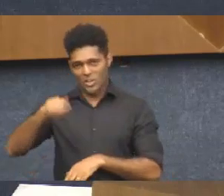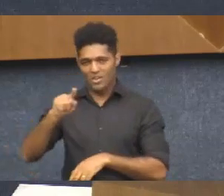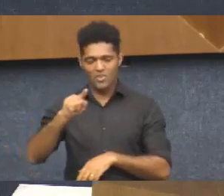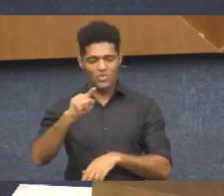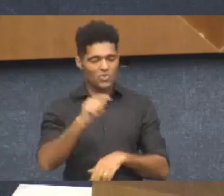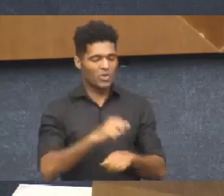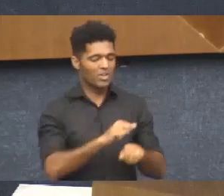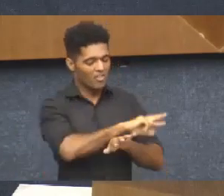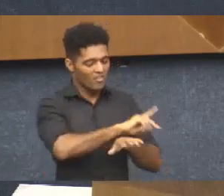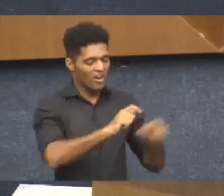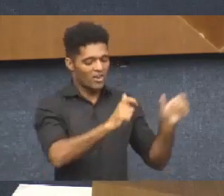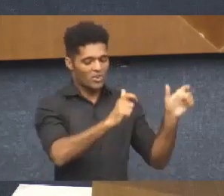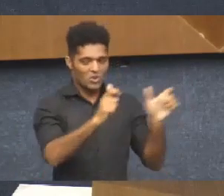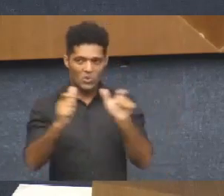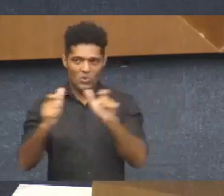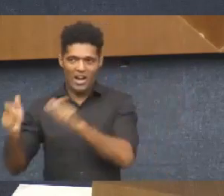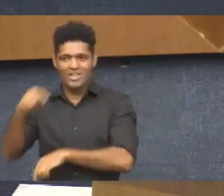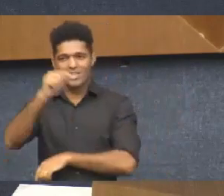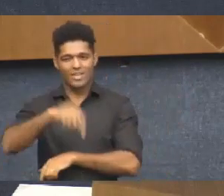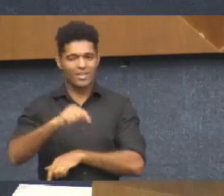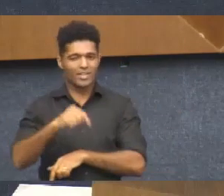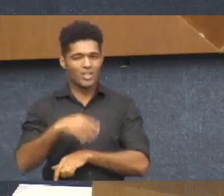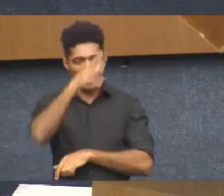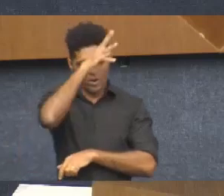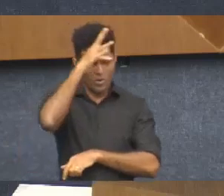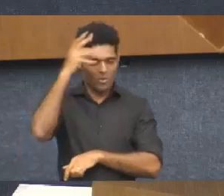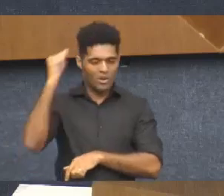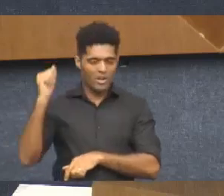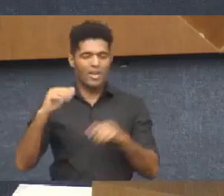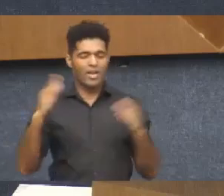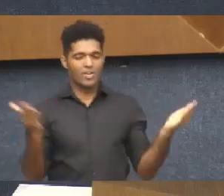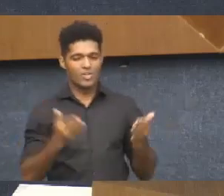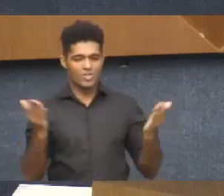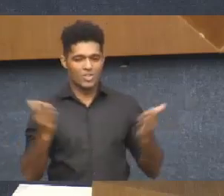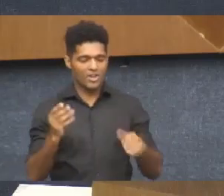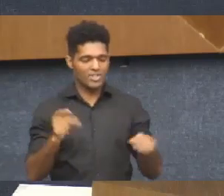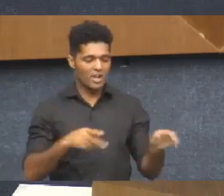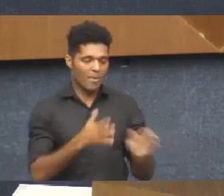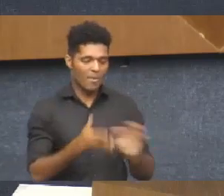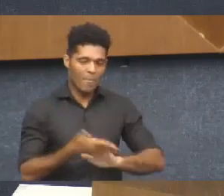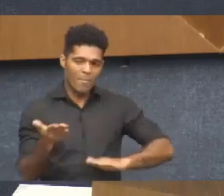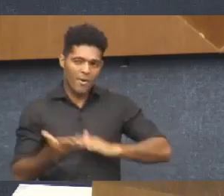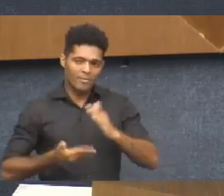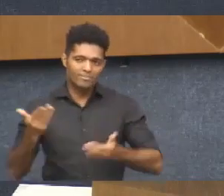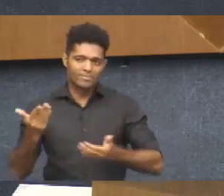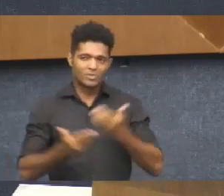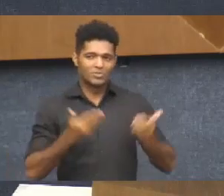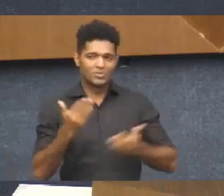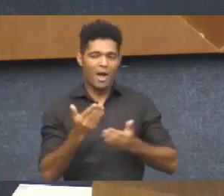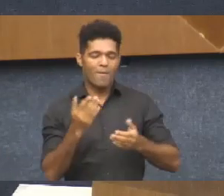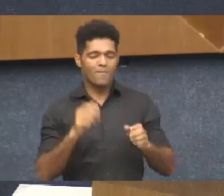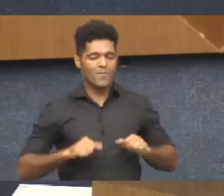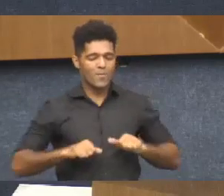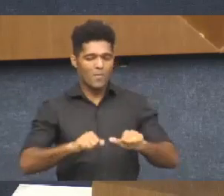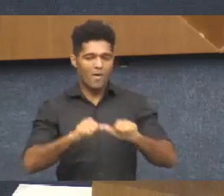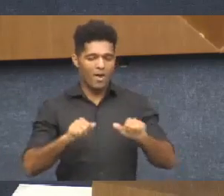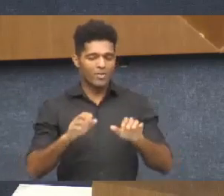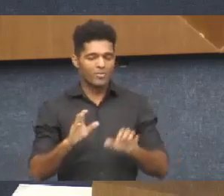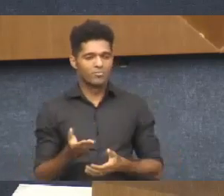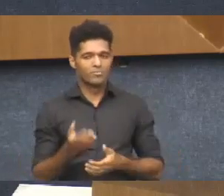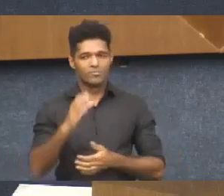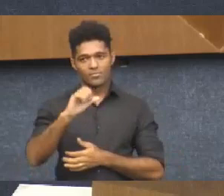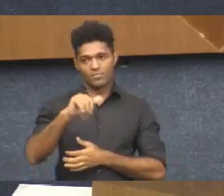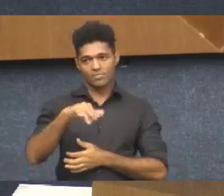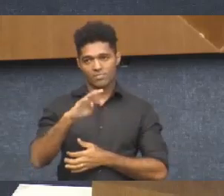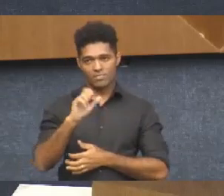Eldorado ao Vilarinho, já tomei mate couro, guarapã, já comi frango com quiabo, já fígado com giló, já me perdi no Mercado Central. Já comi tropeiro no Mineirão, pescoço